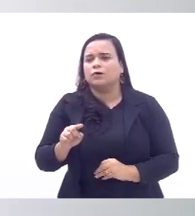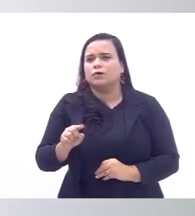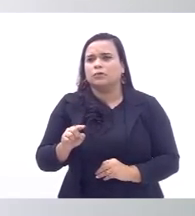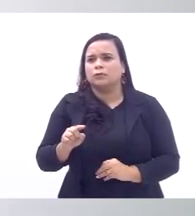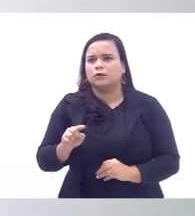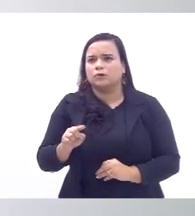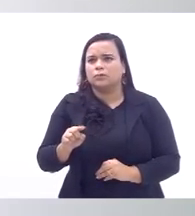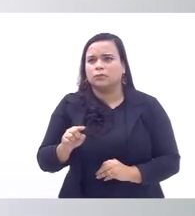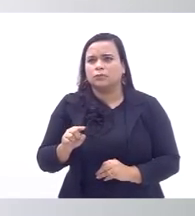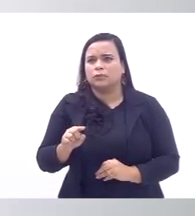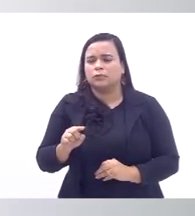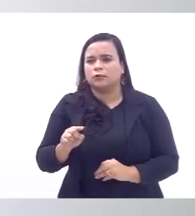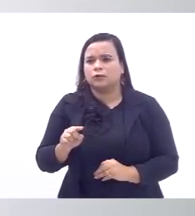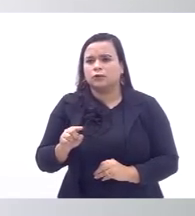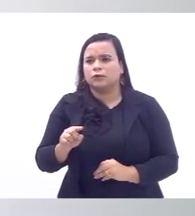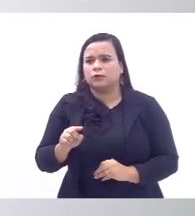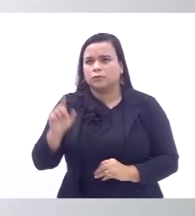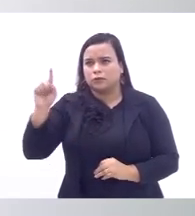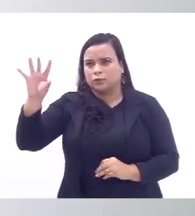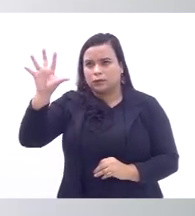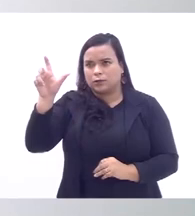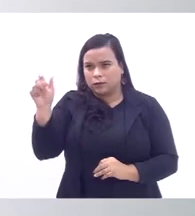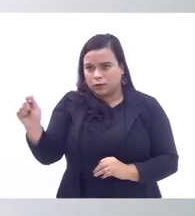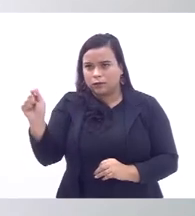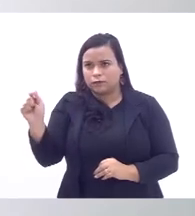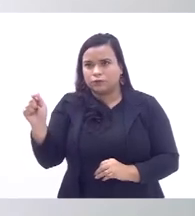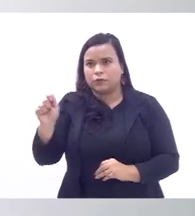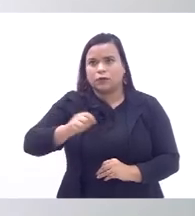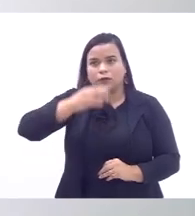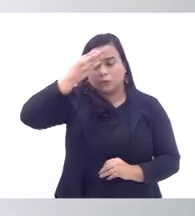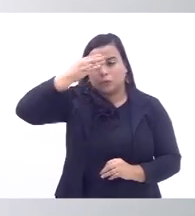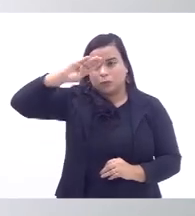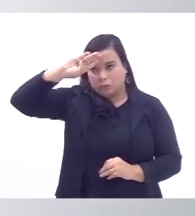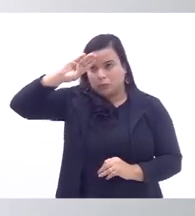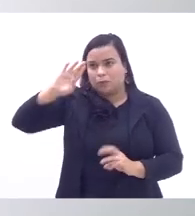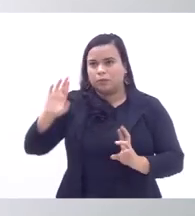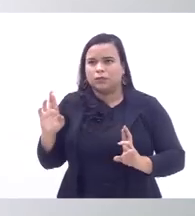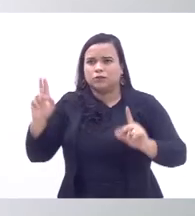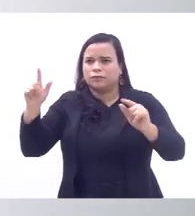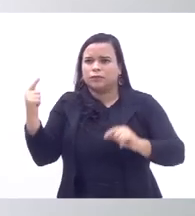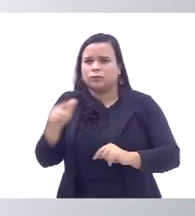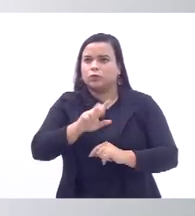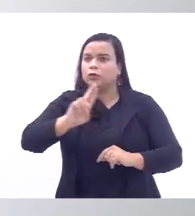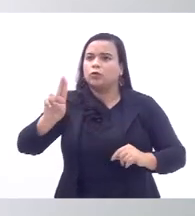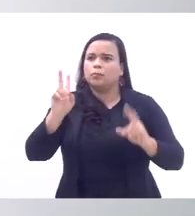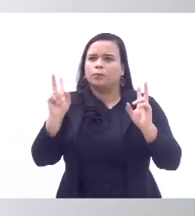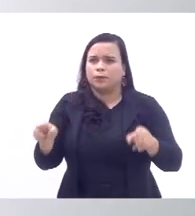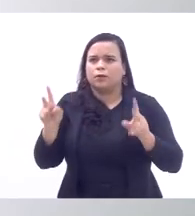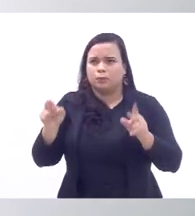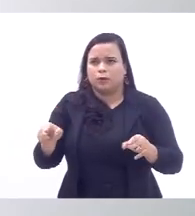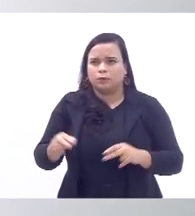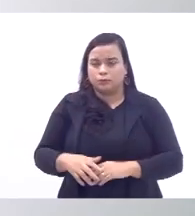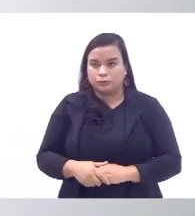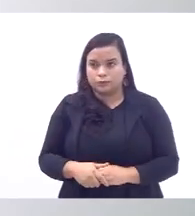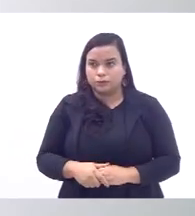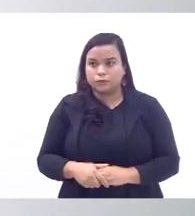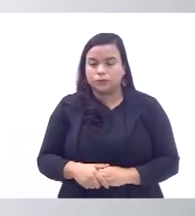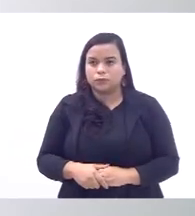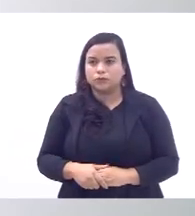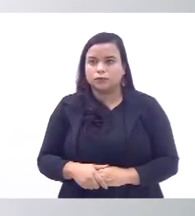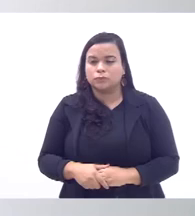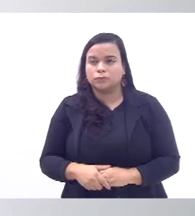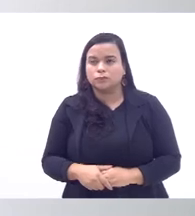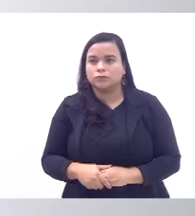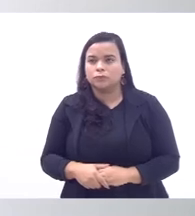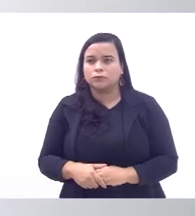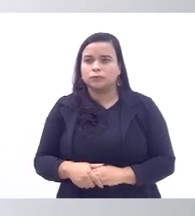As mesmas coisas no África e no Cuba. O Rukon, o Yipada. O nome não muda. So, Mufé Kiaroni